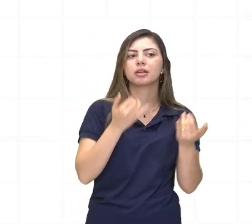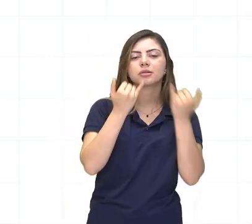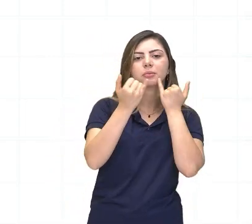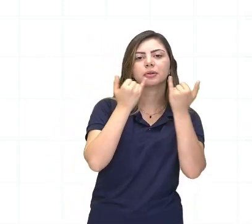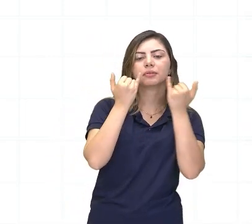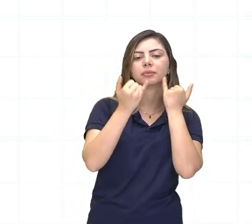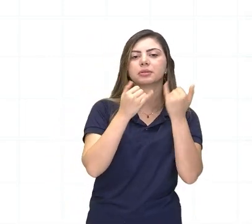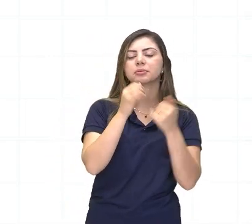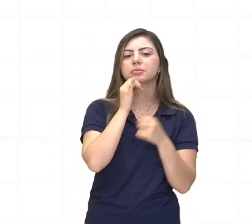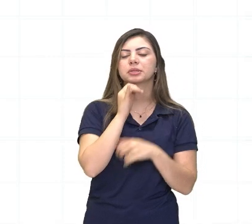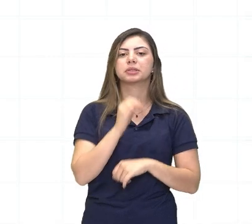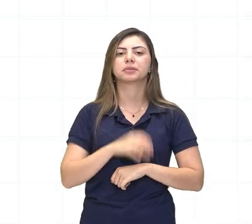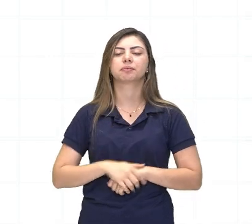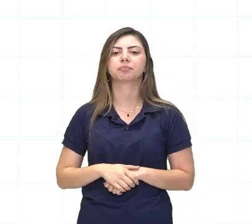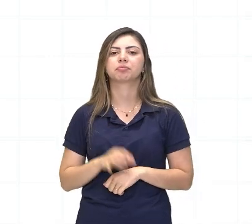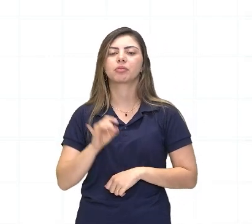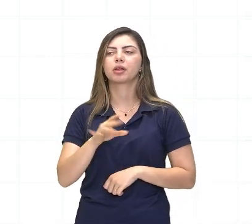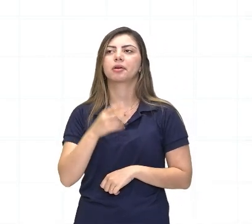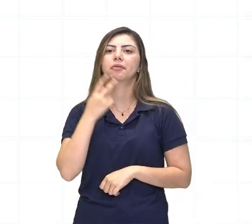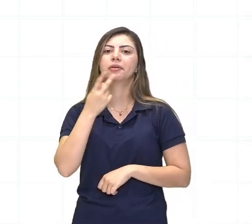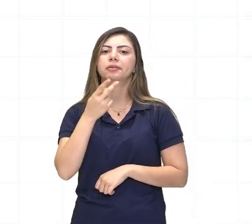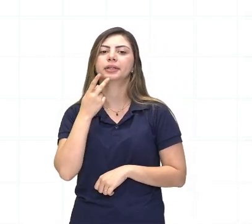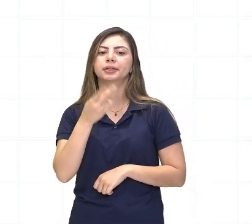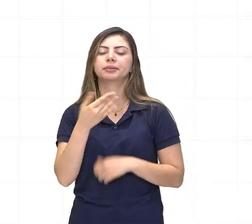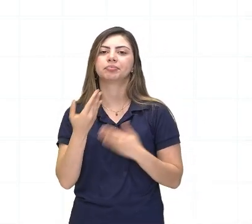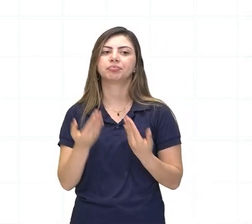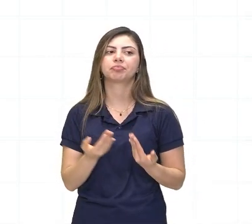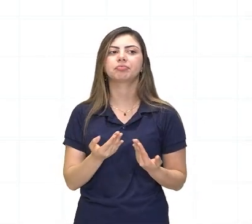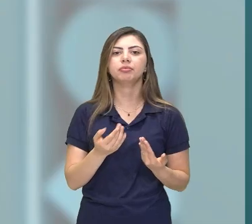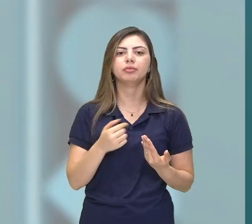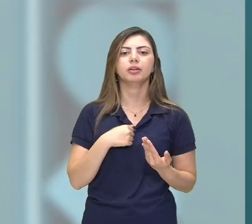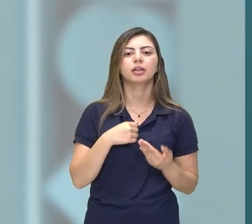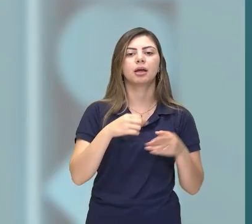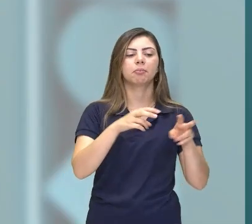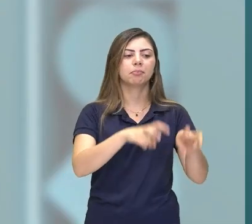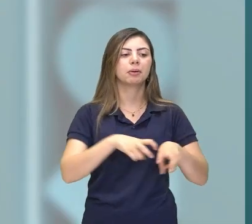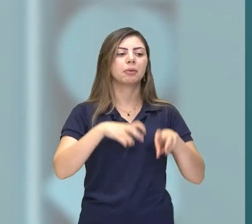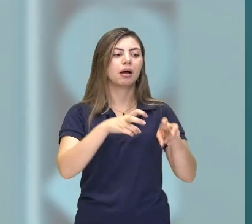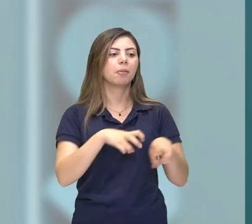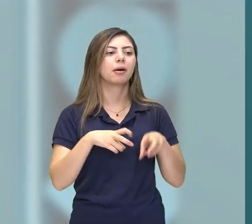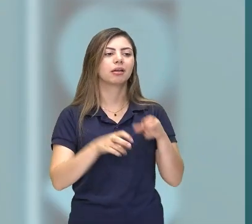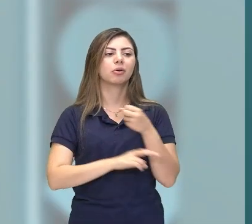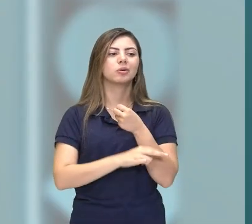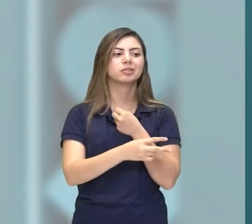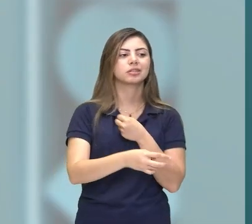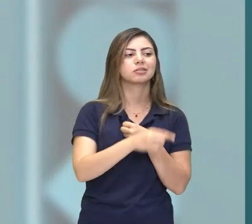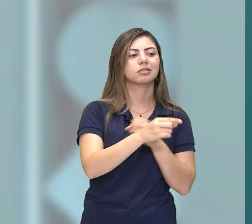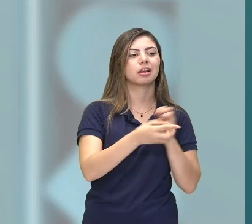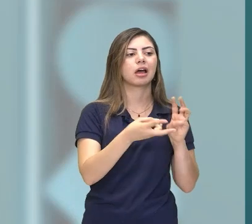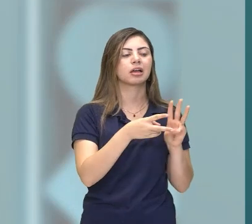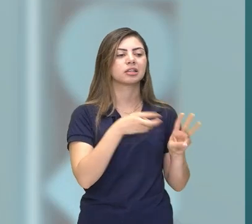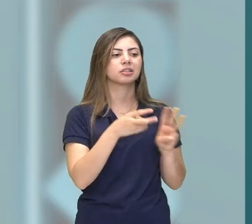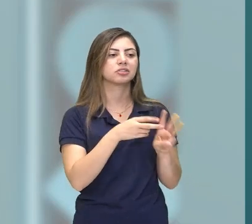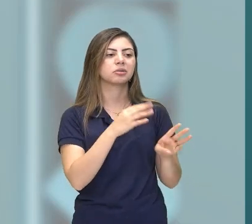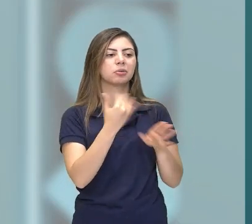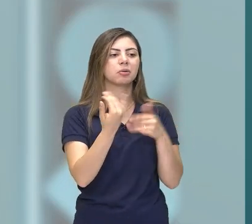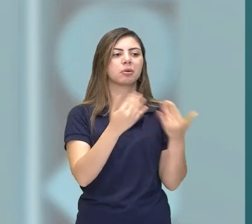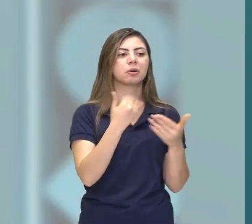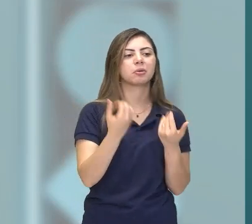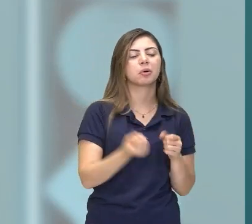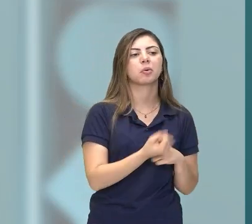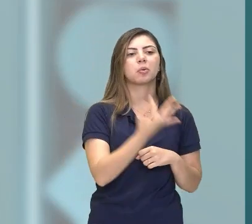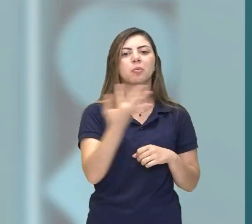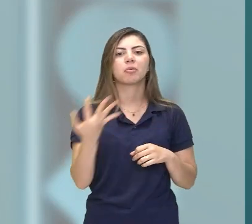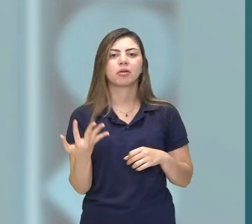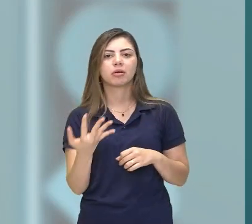dizer a monocultura matou tantos indígenas em tal dia, por conta de brigas